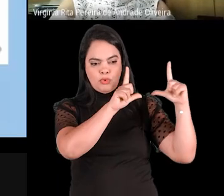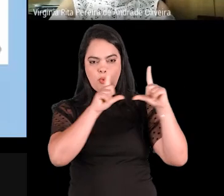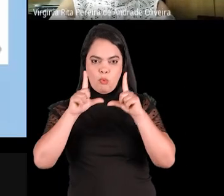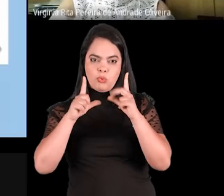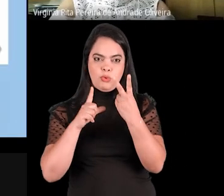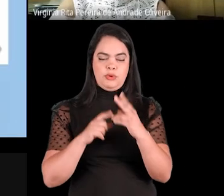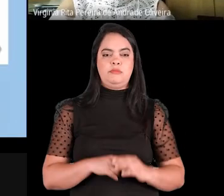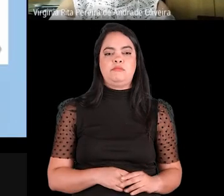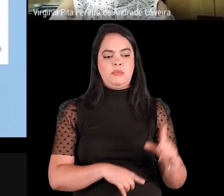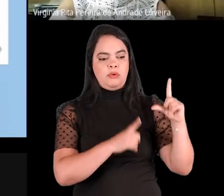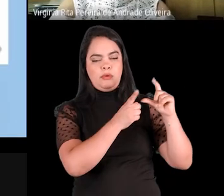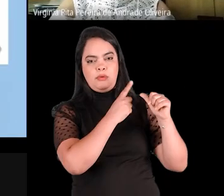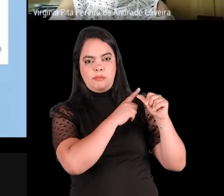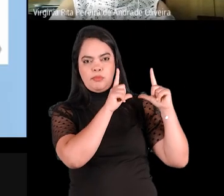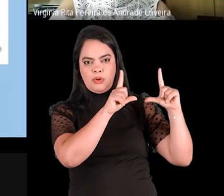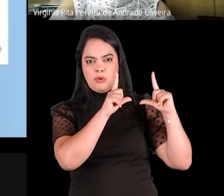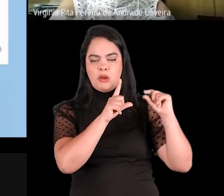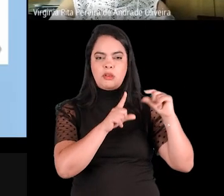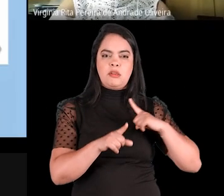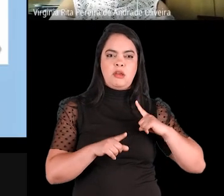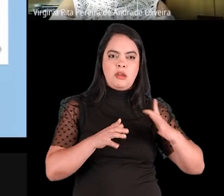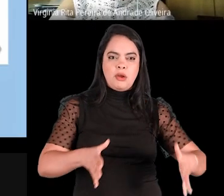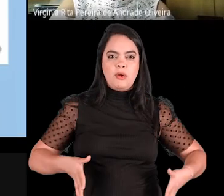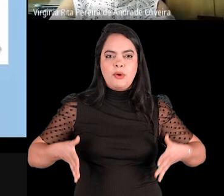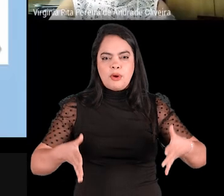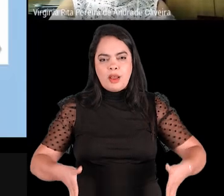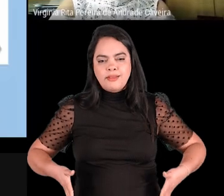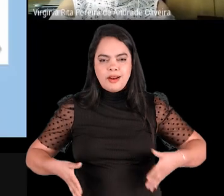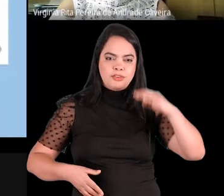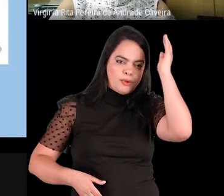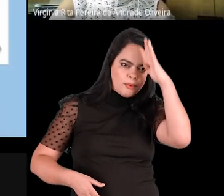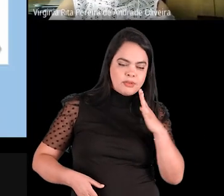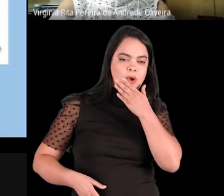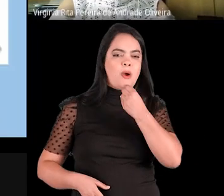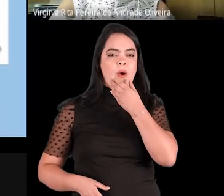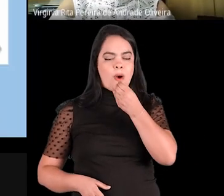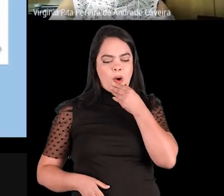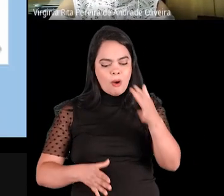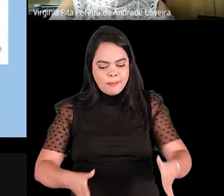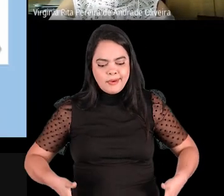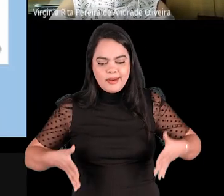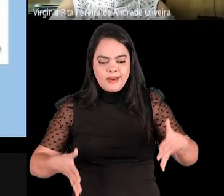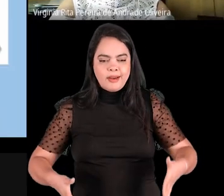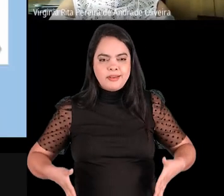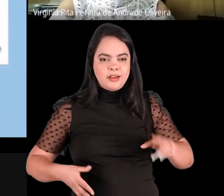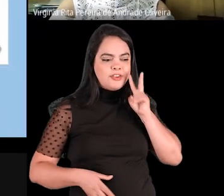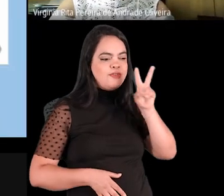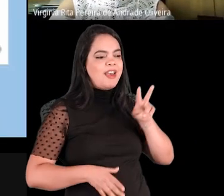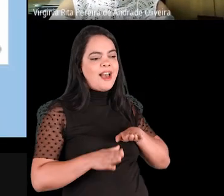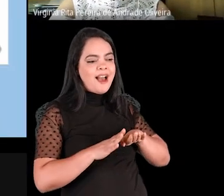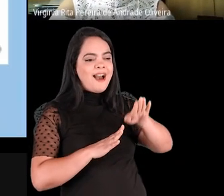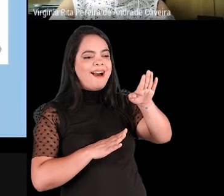primeiro quadro, nós temos o título, né? Cadeirante no Brasil. Um homem cadeirante esboça um sorriso frente a uma rampa de